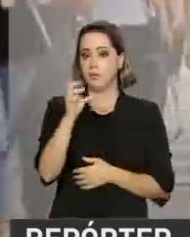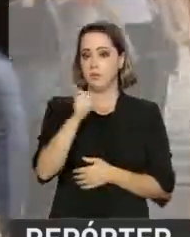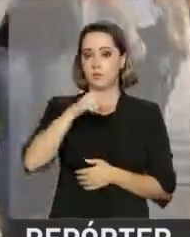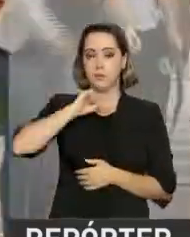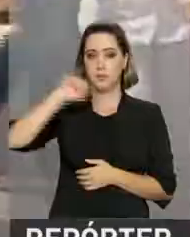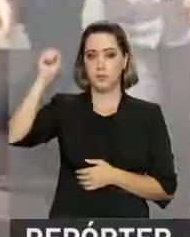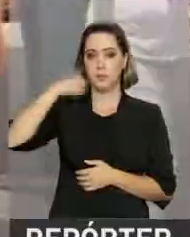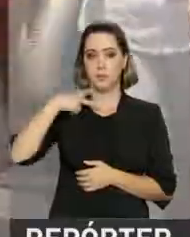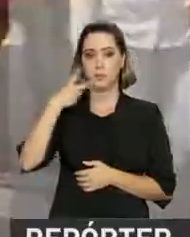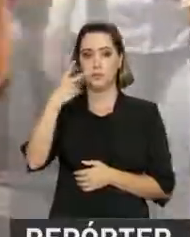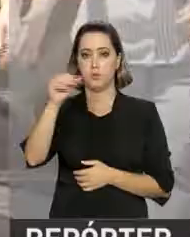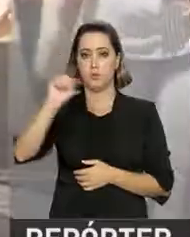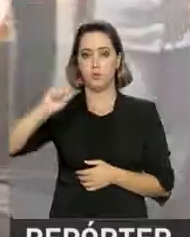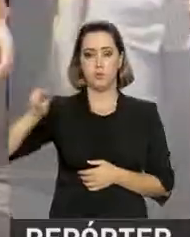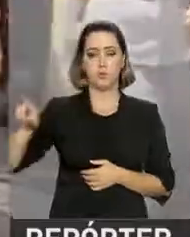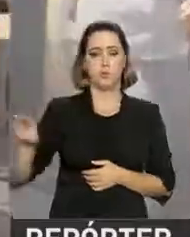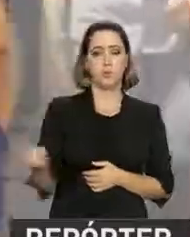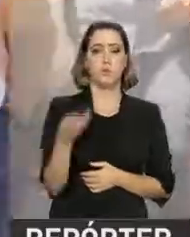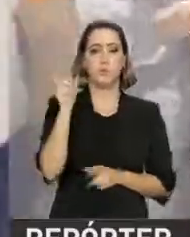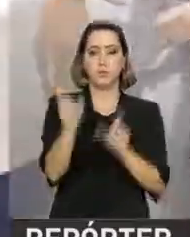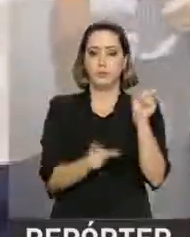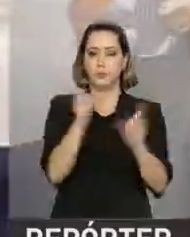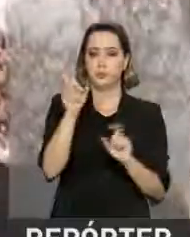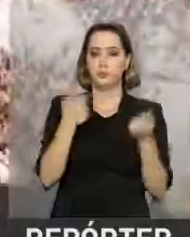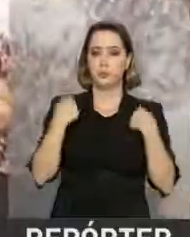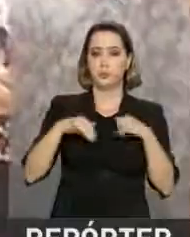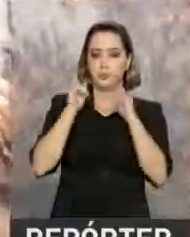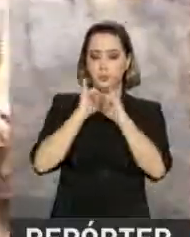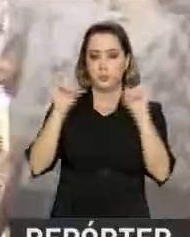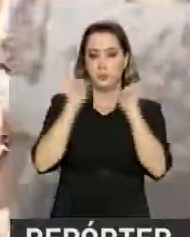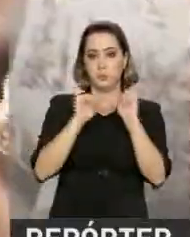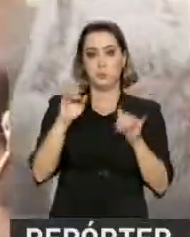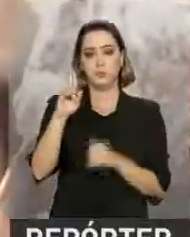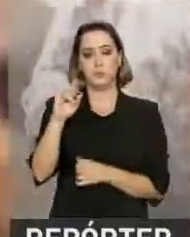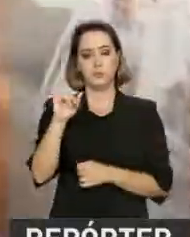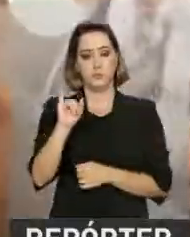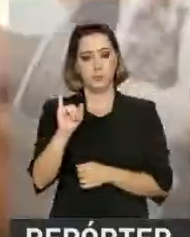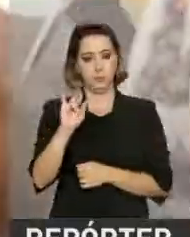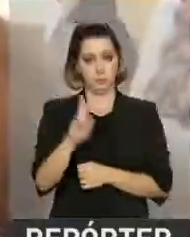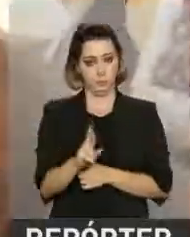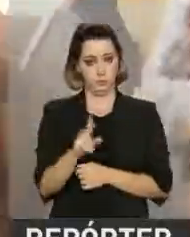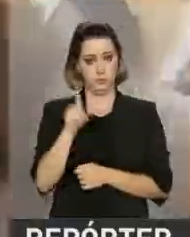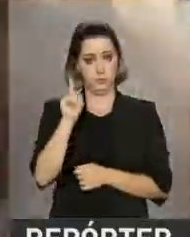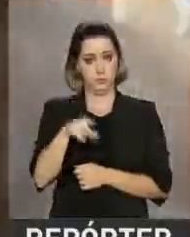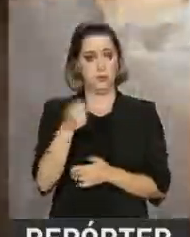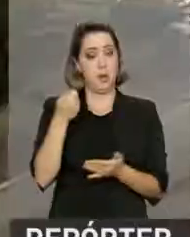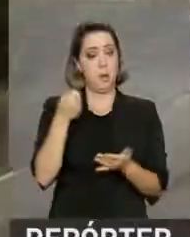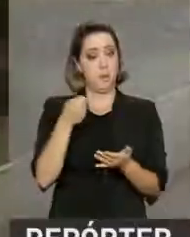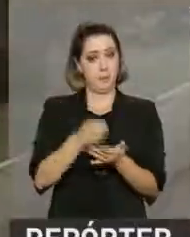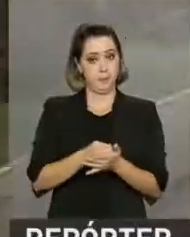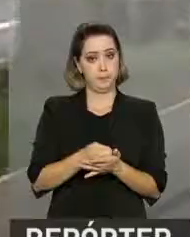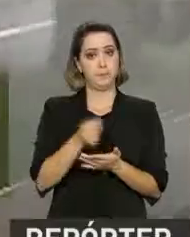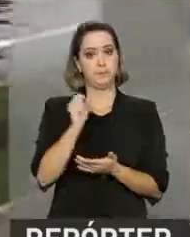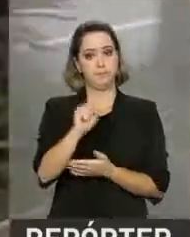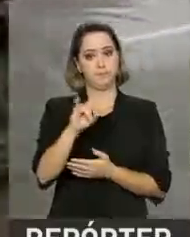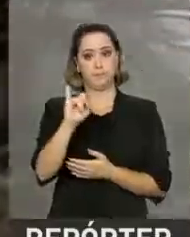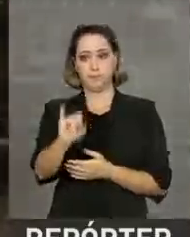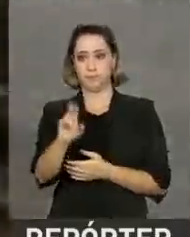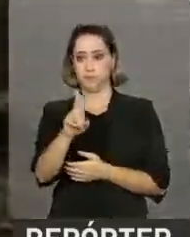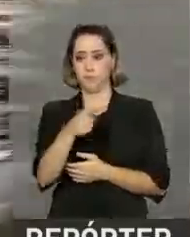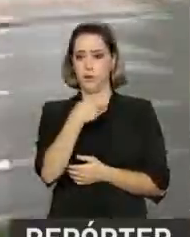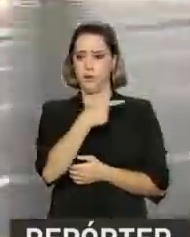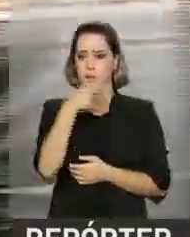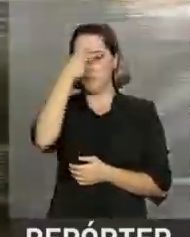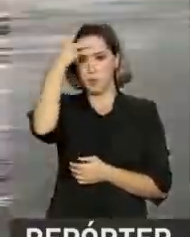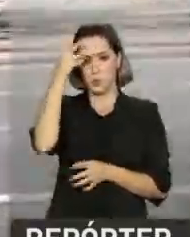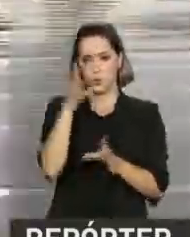28 milhões e 300 mil contribuintes devem prestar contas à Receita Federal. é o imposto de renda. Gente como o contador